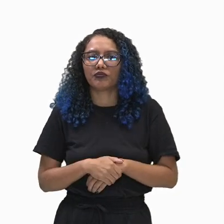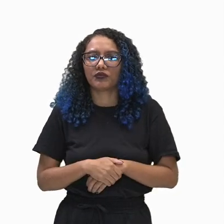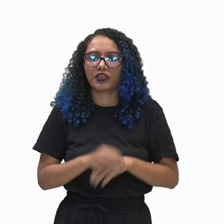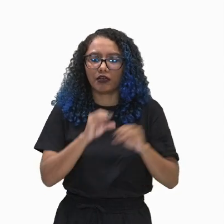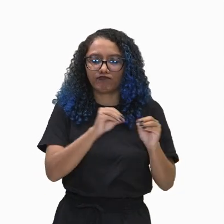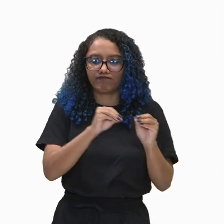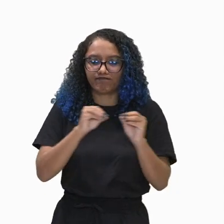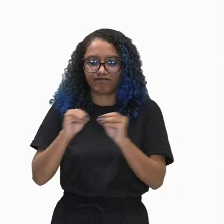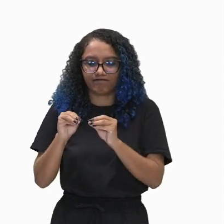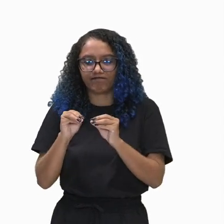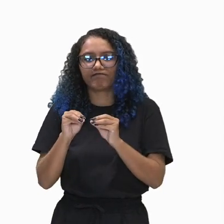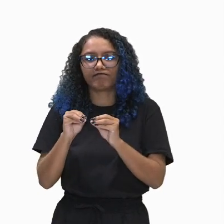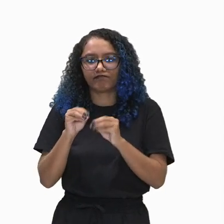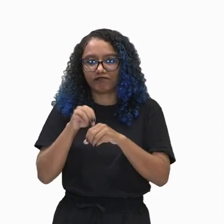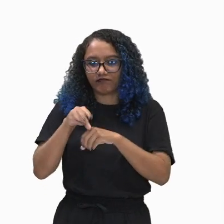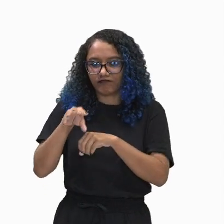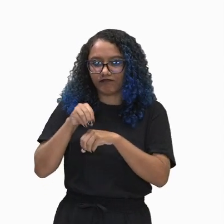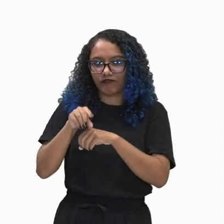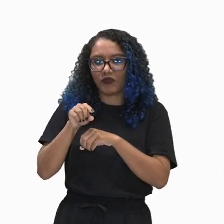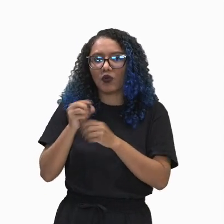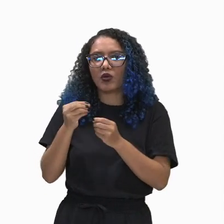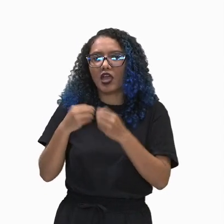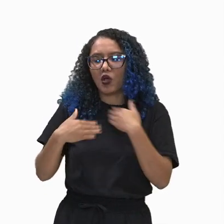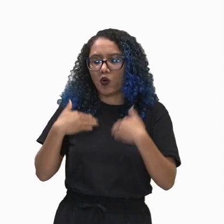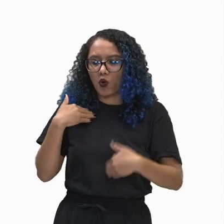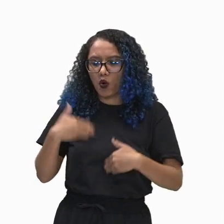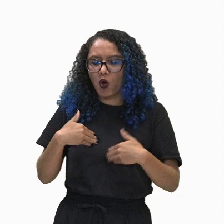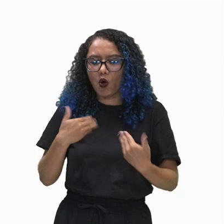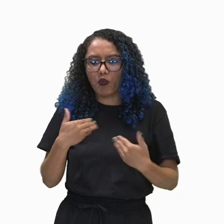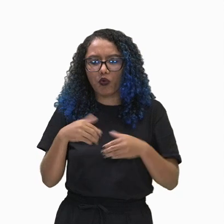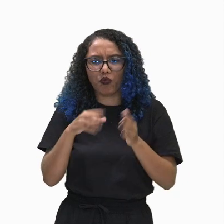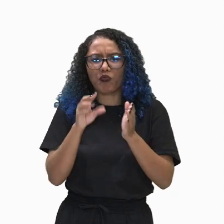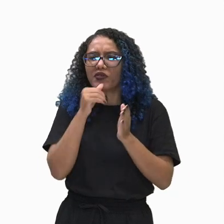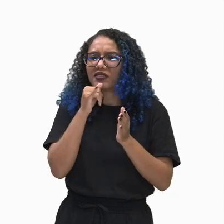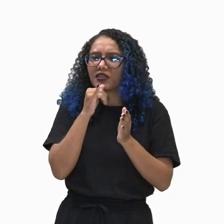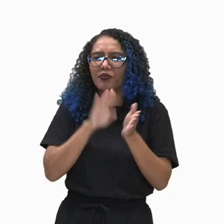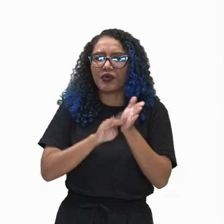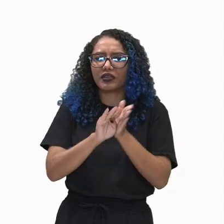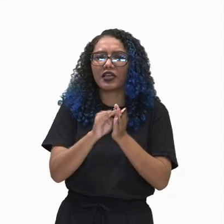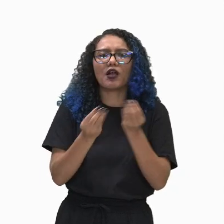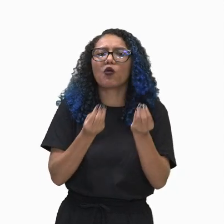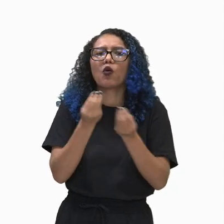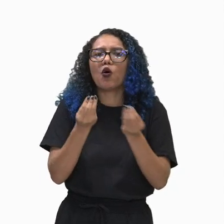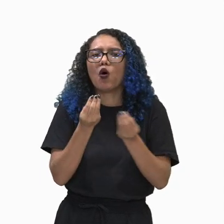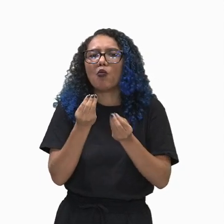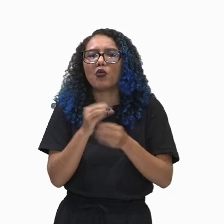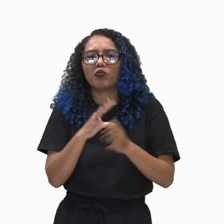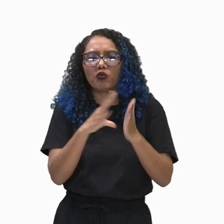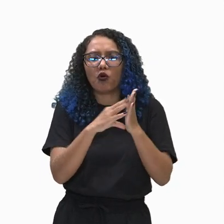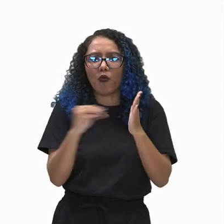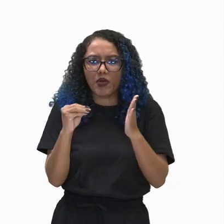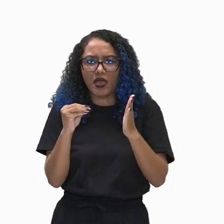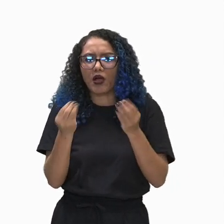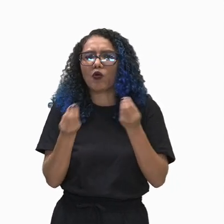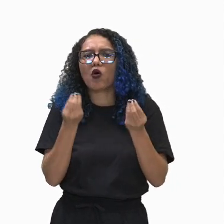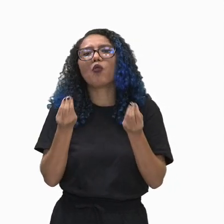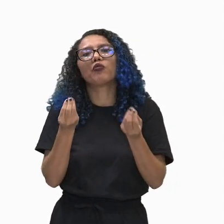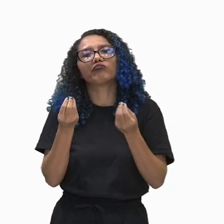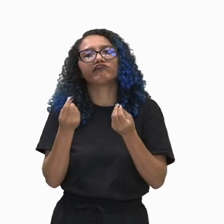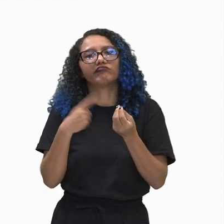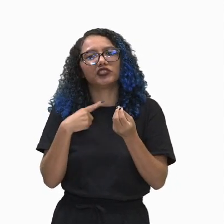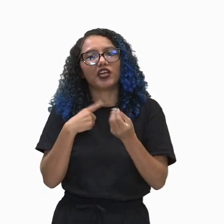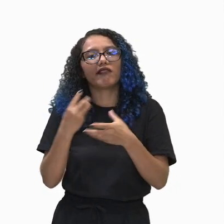dessas informações entre organismos, como bactérias, ocorria por meio desse material genético,